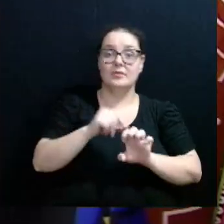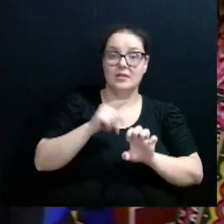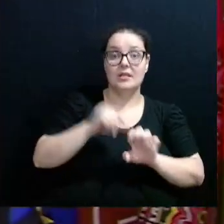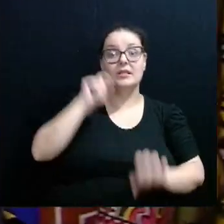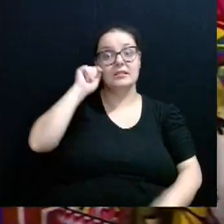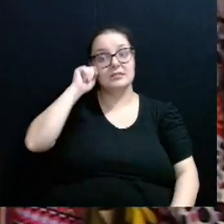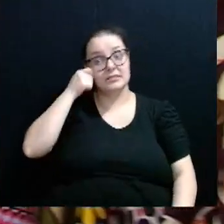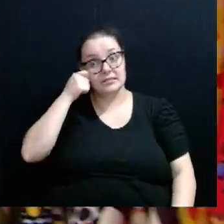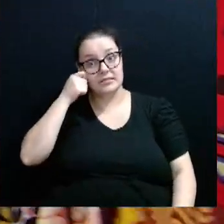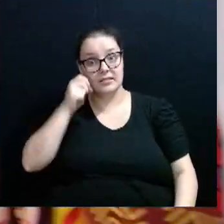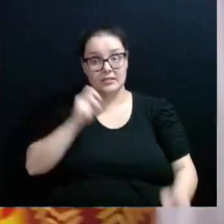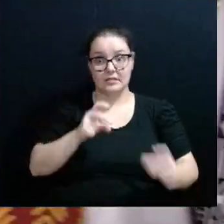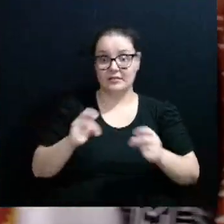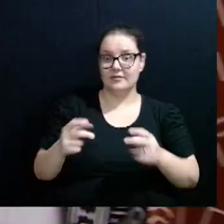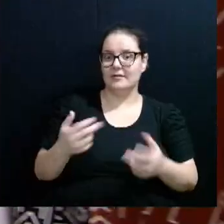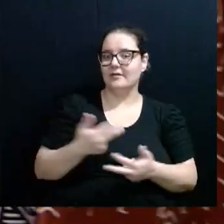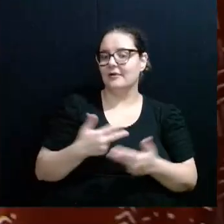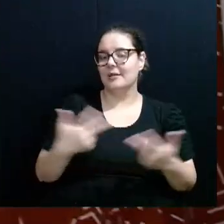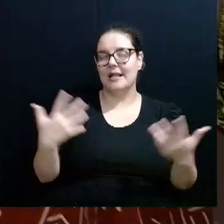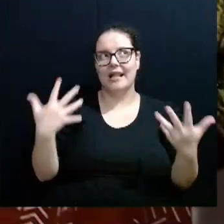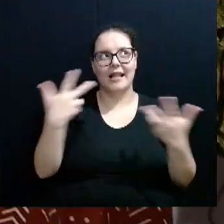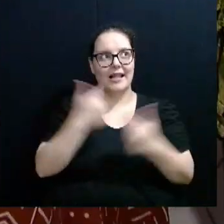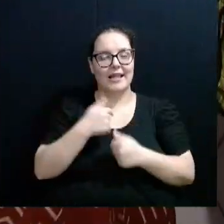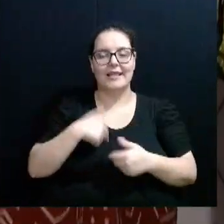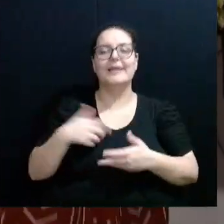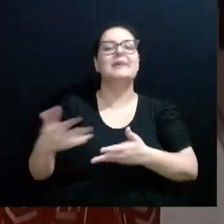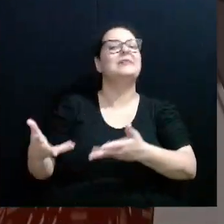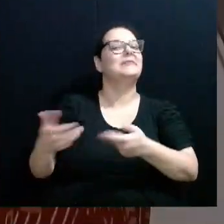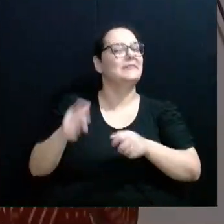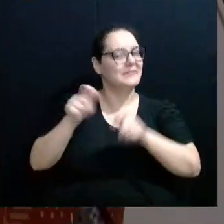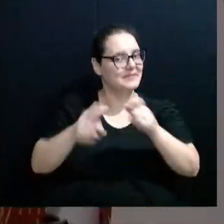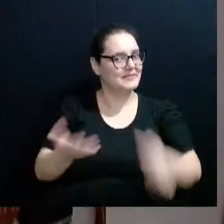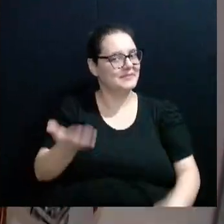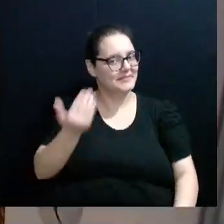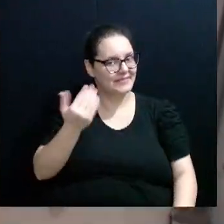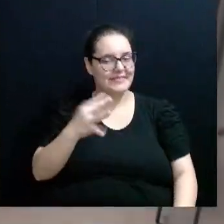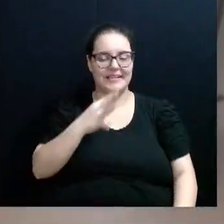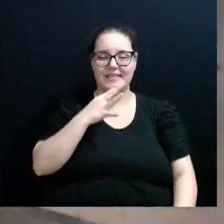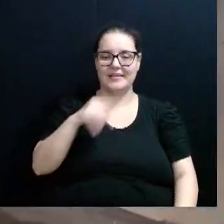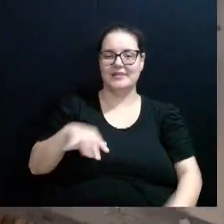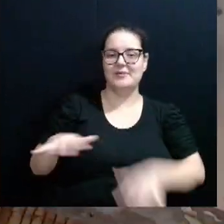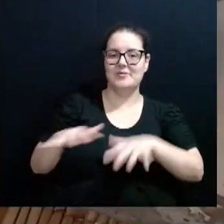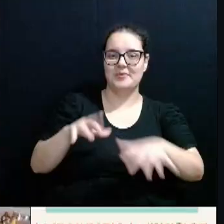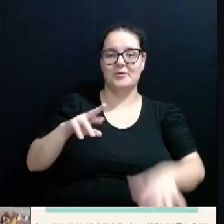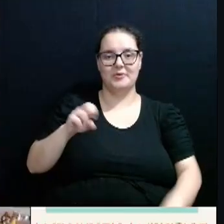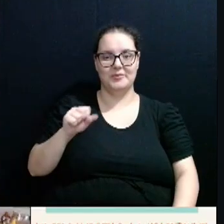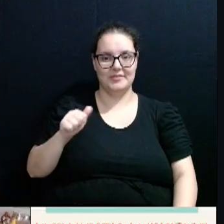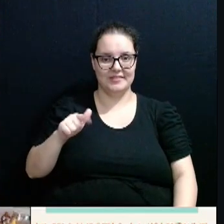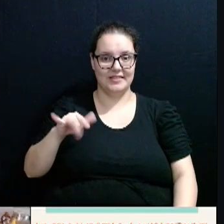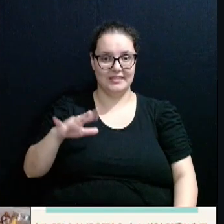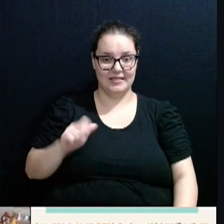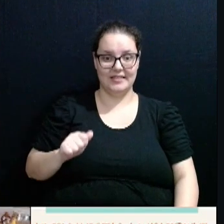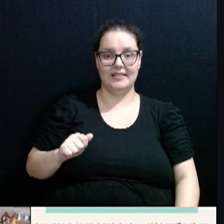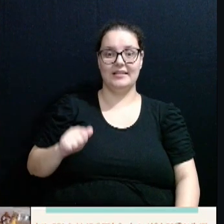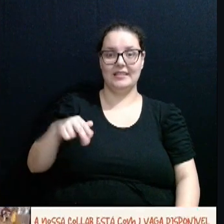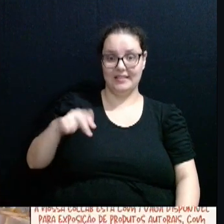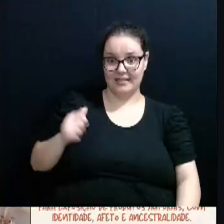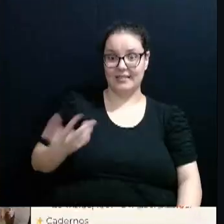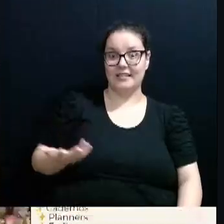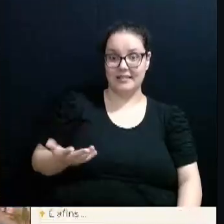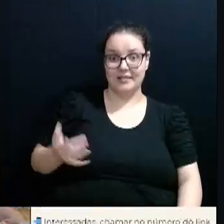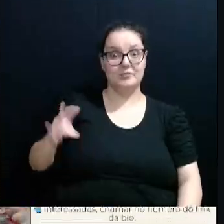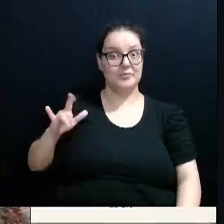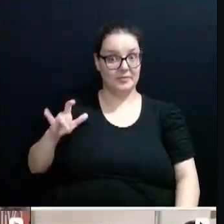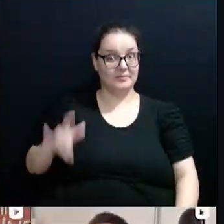coisas lindas. Inclusive, eu convido o pessoal a conhecer o Movimento Rosalina, principalmente pelo Instagram, e é uma parceria